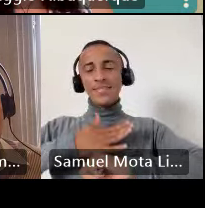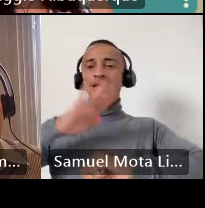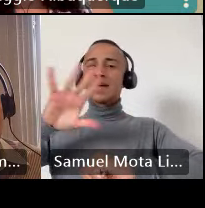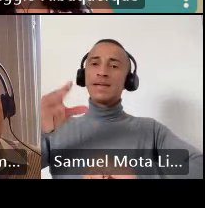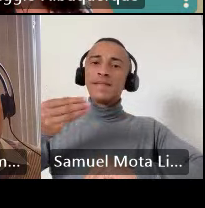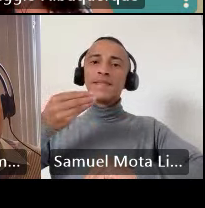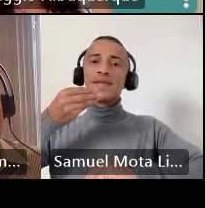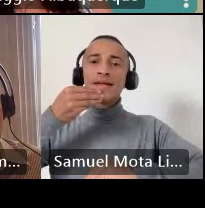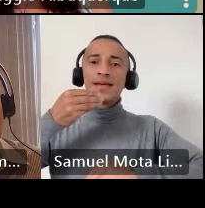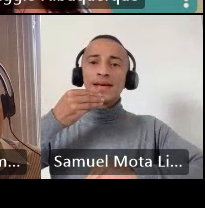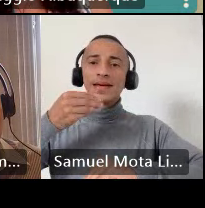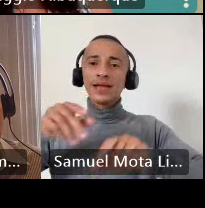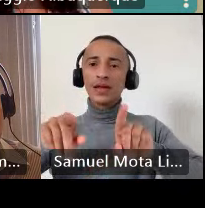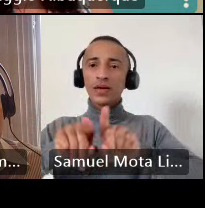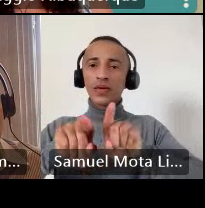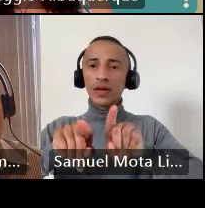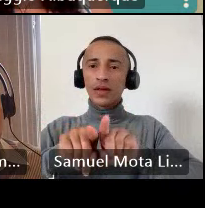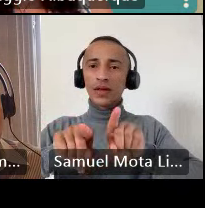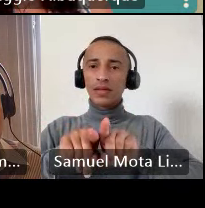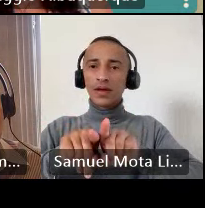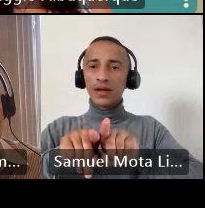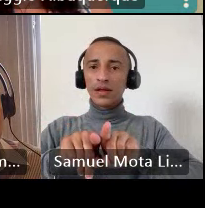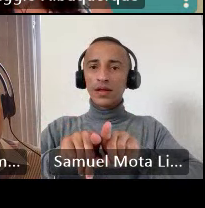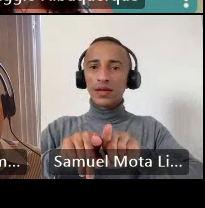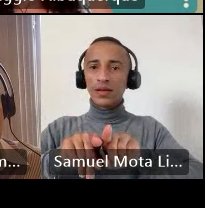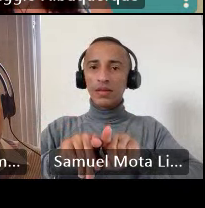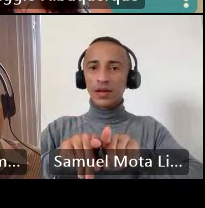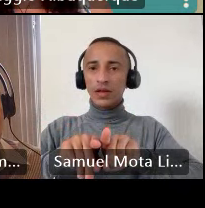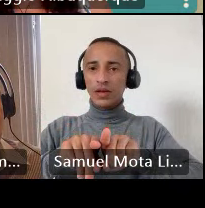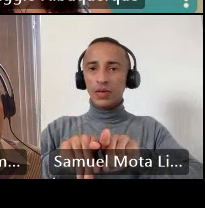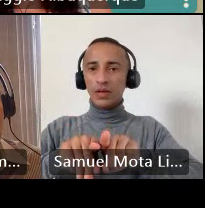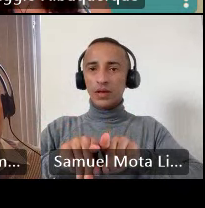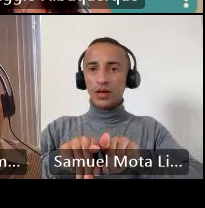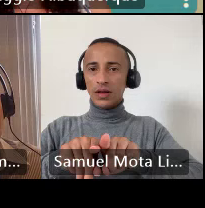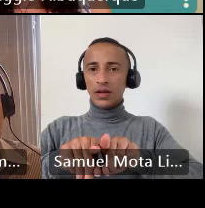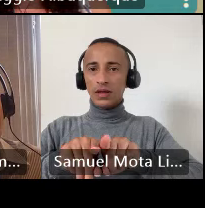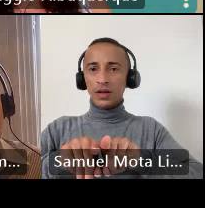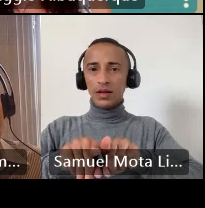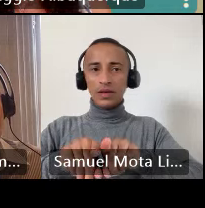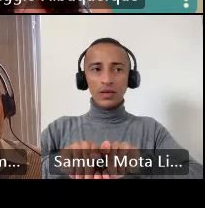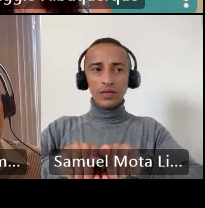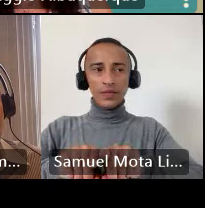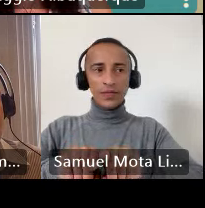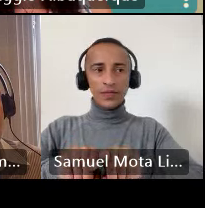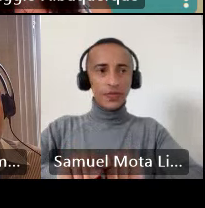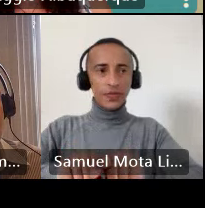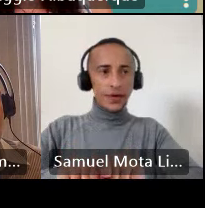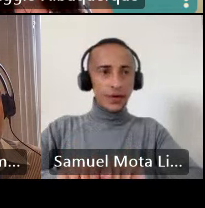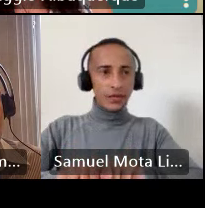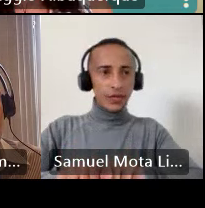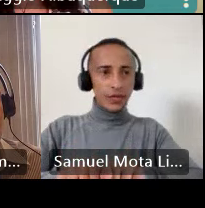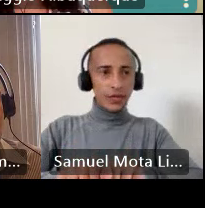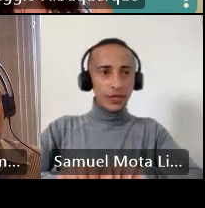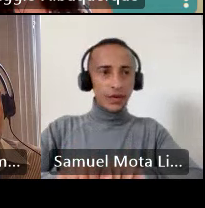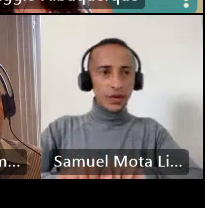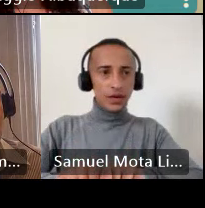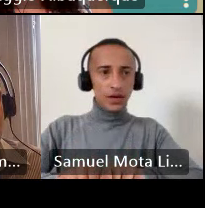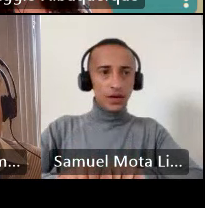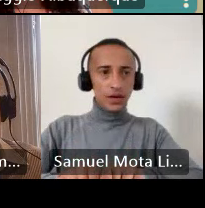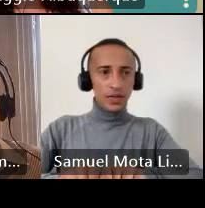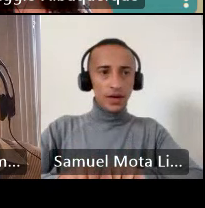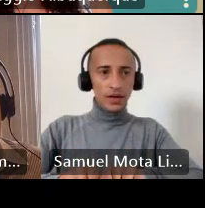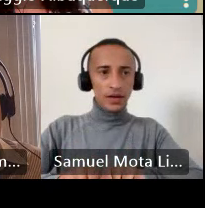né lembrar aí da distinção são também entre erro e dolo né que novamente eh nem